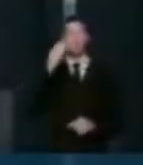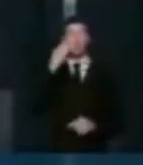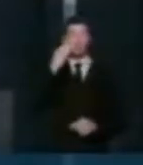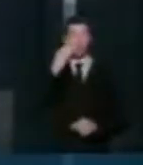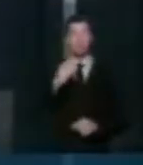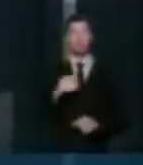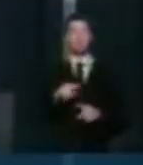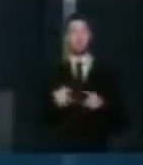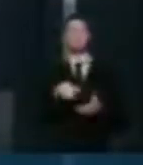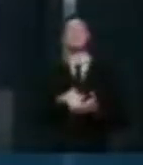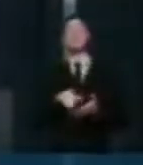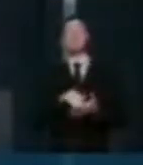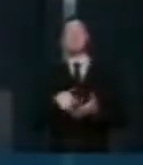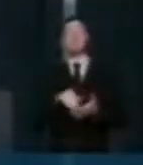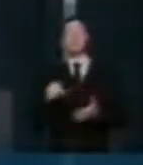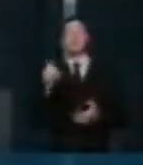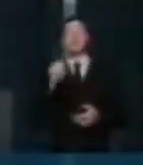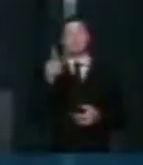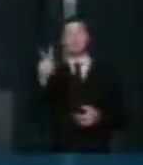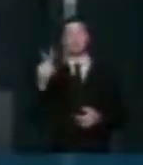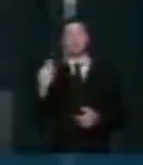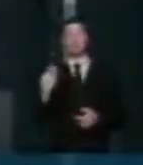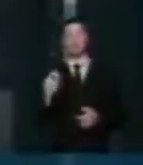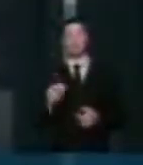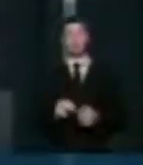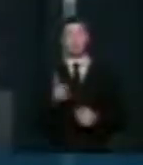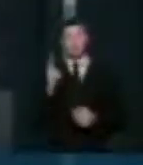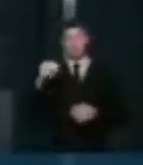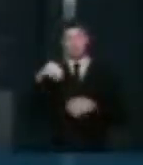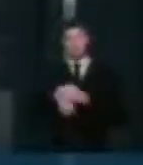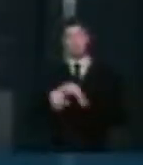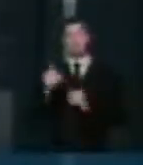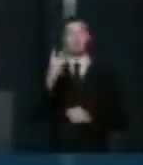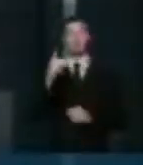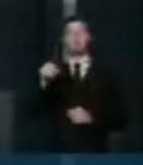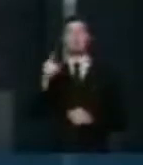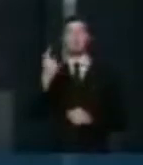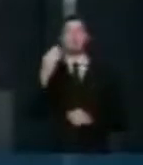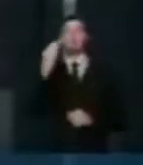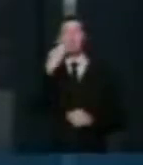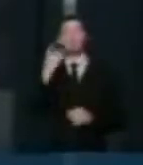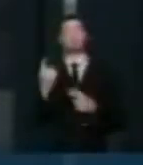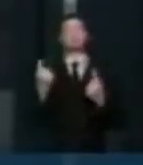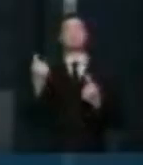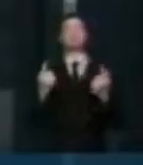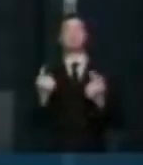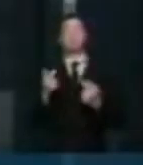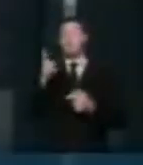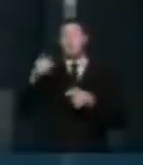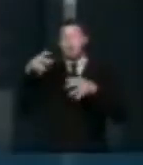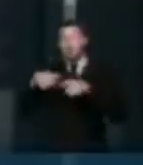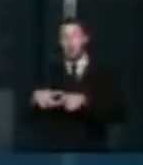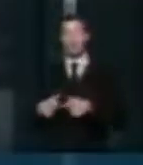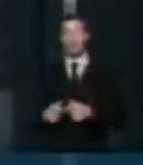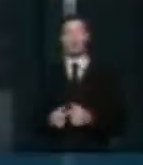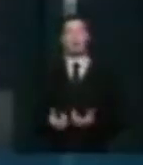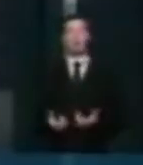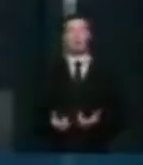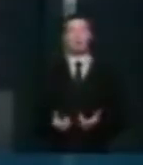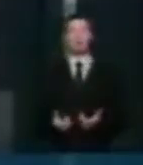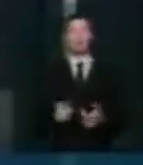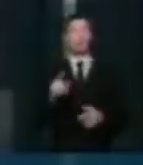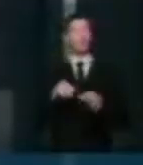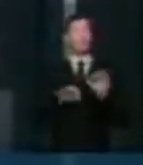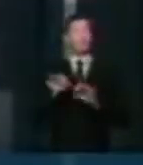executivo, Nelson Barbosa, da mesma pasta, fala em 3,1 bilhões. é o retrato de um planejamento não muito